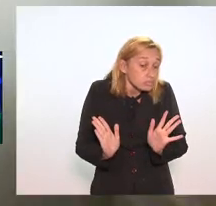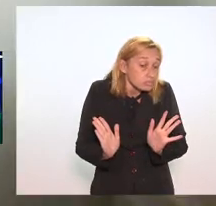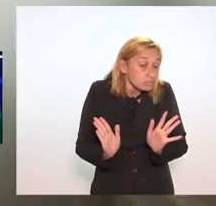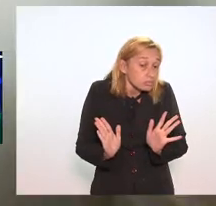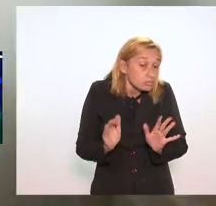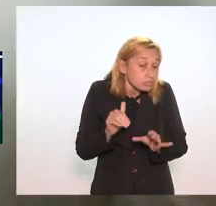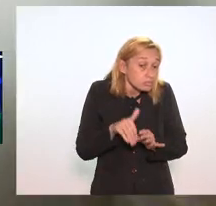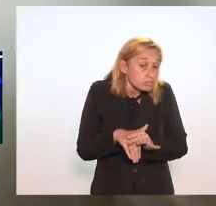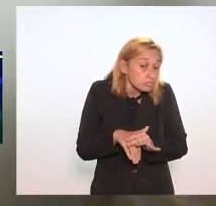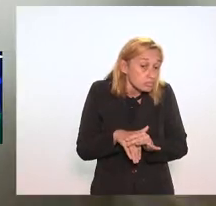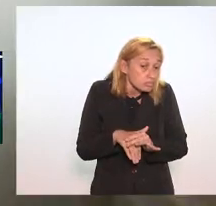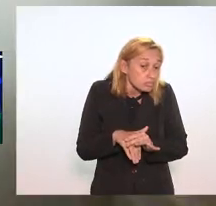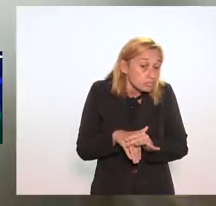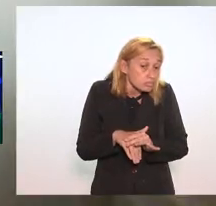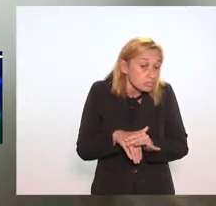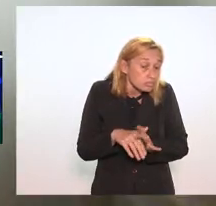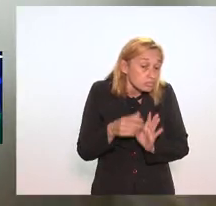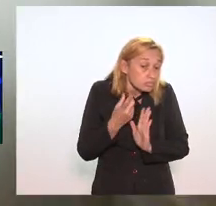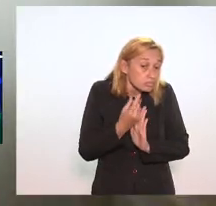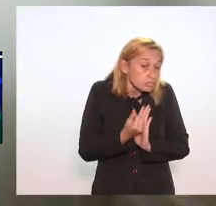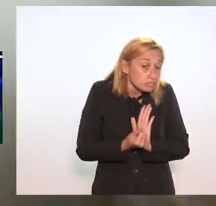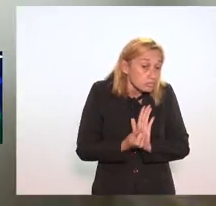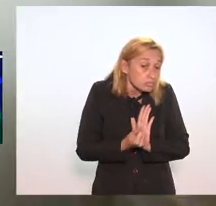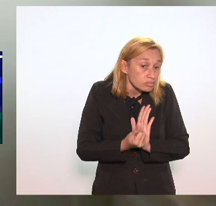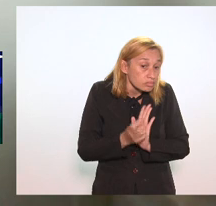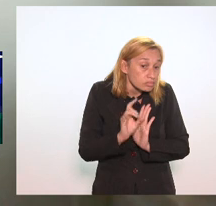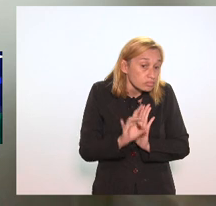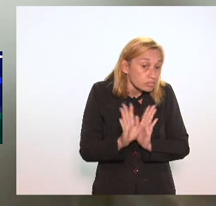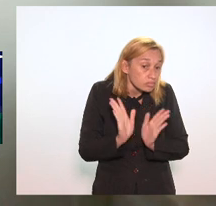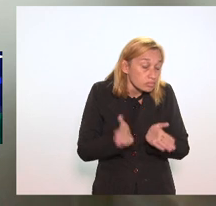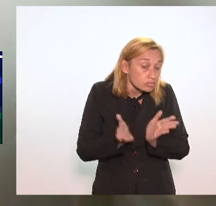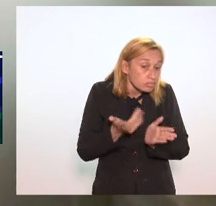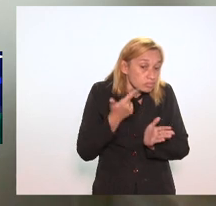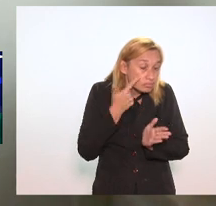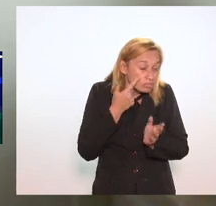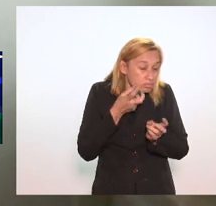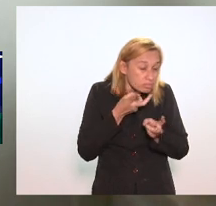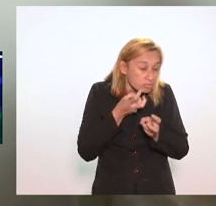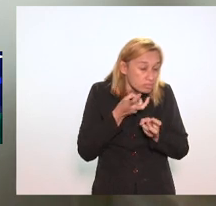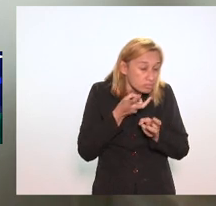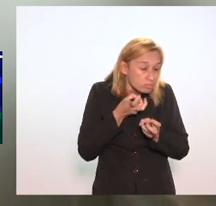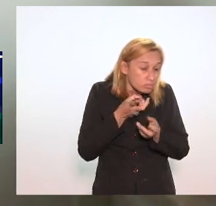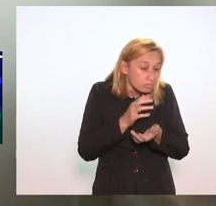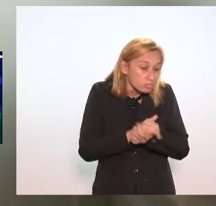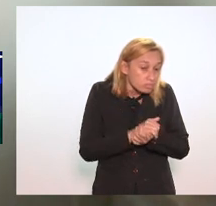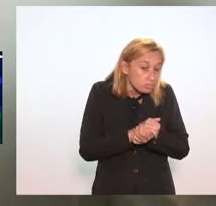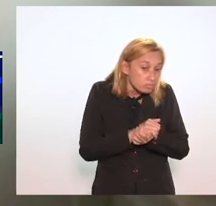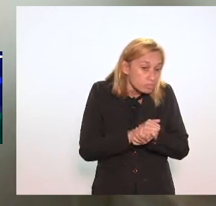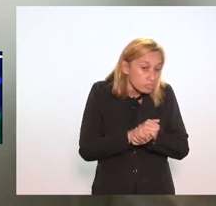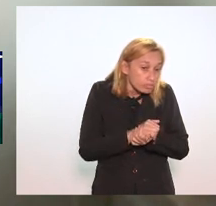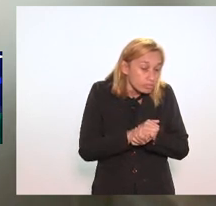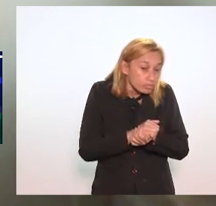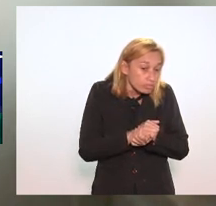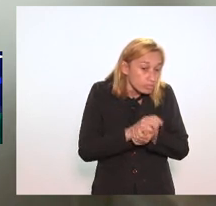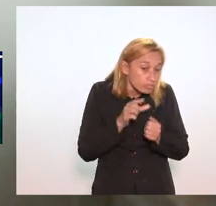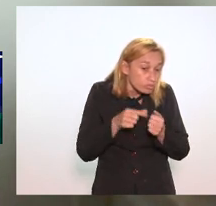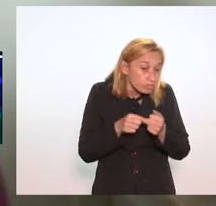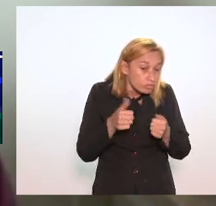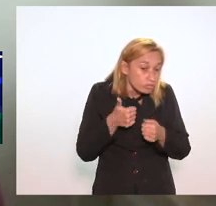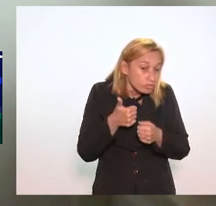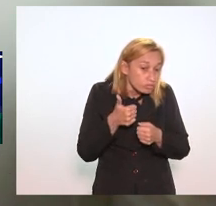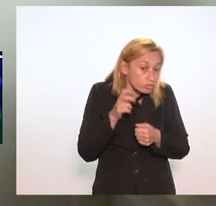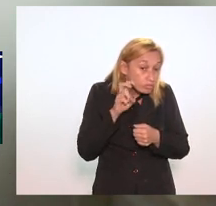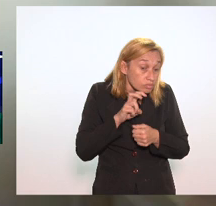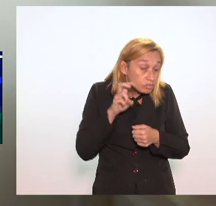o O que é somente agora verifiquei e o artigo